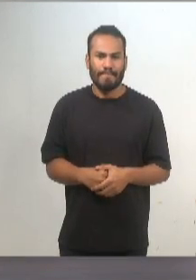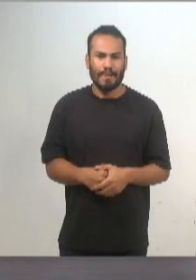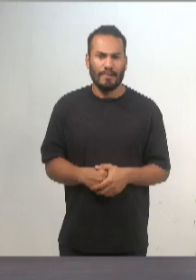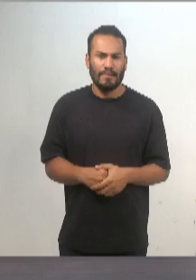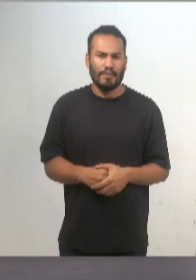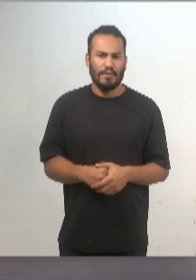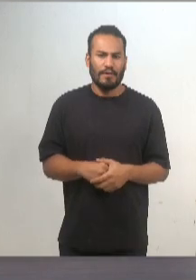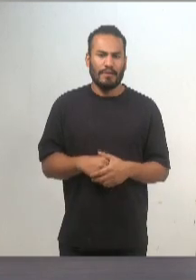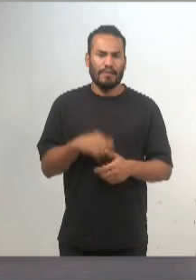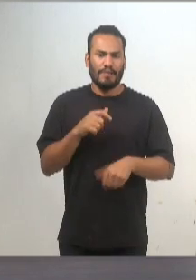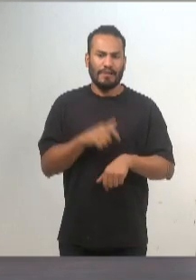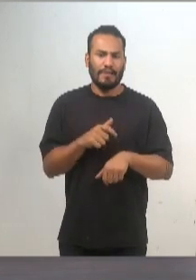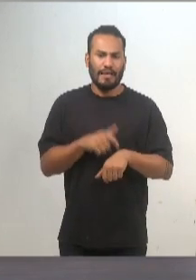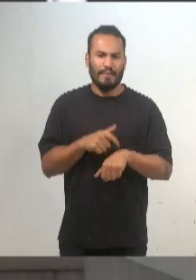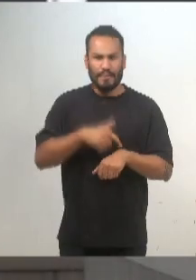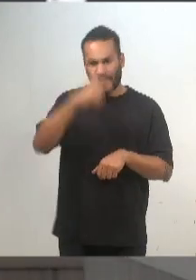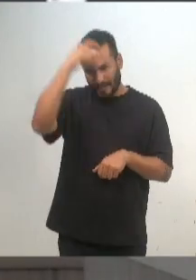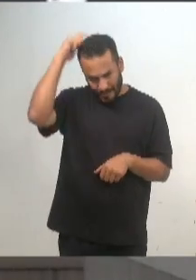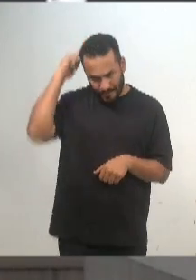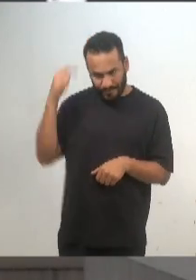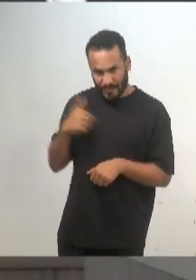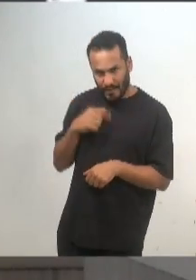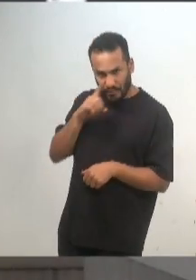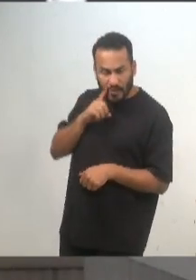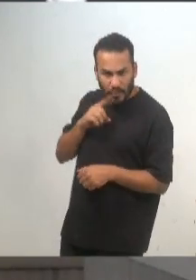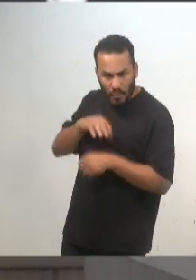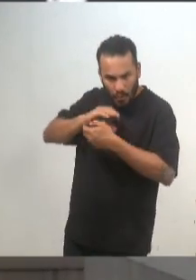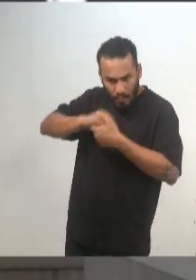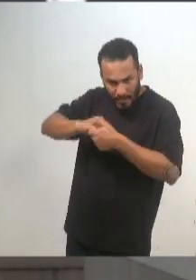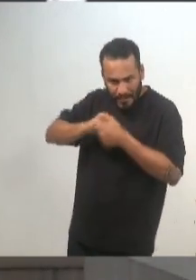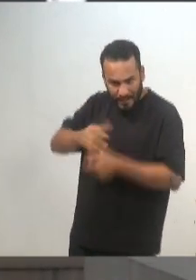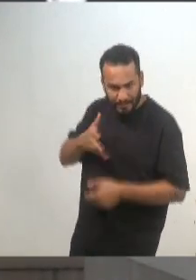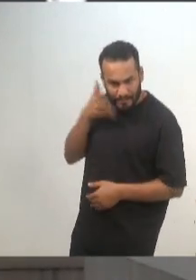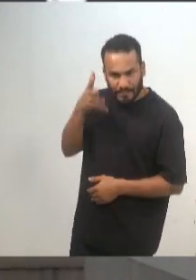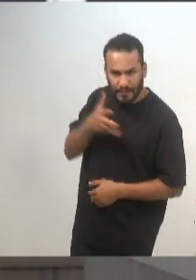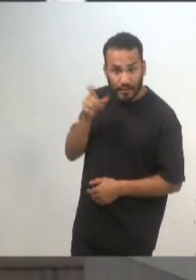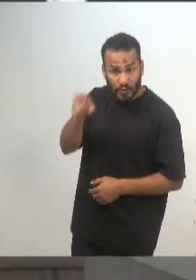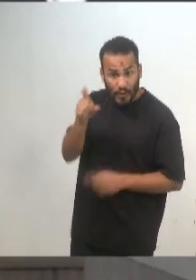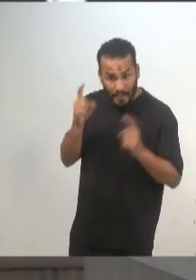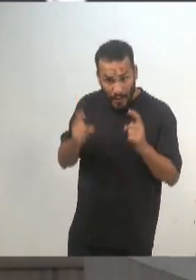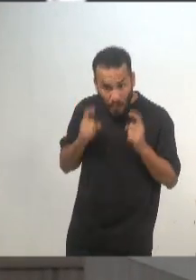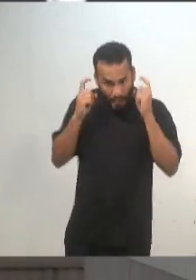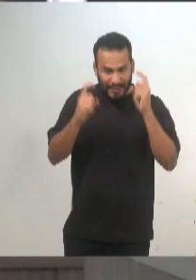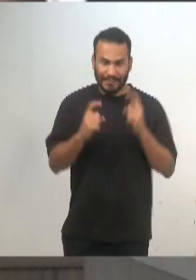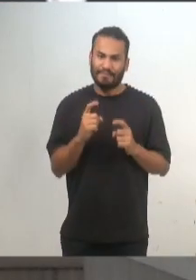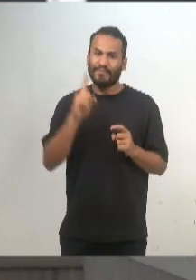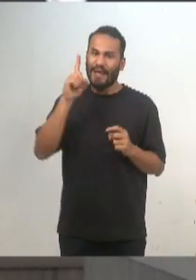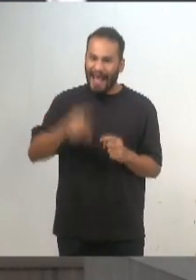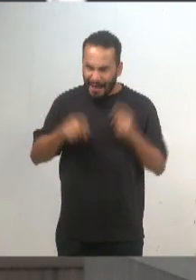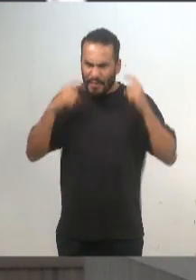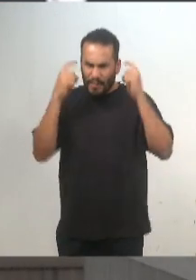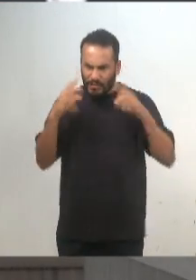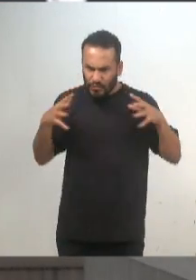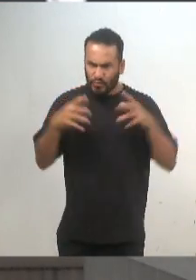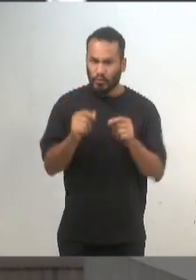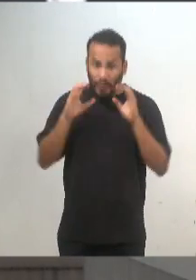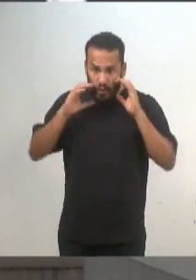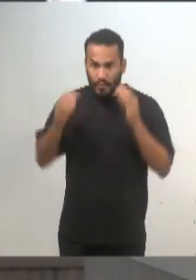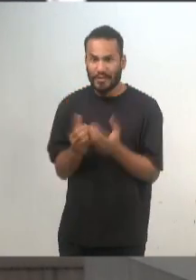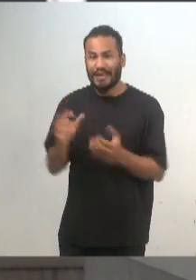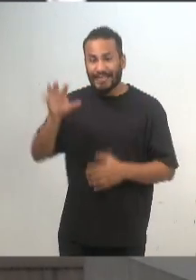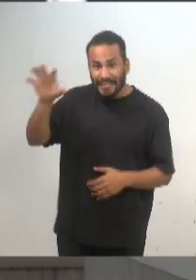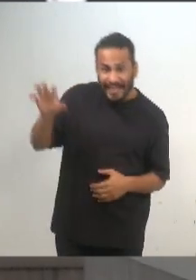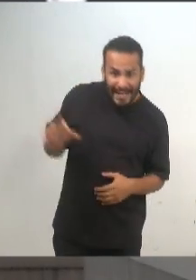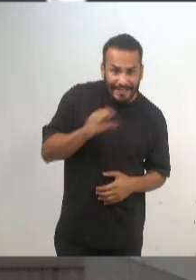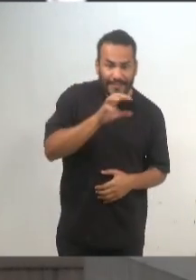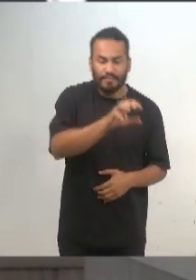Ou-se a parte, vereador Adriano Pereira. Vereador Diego, quero cumprimentar pelo pronunciamento. As suas preocupações são as preocupações de toda aquela comunidade, toda aquela